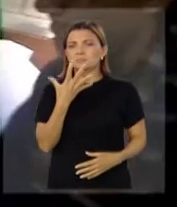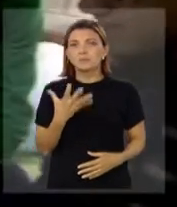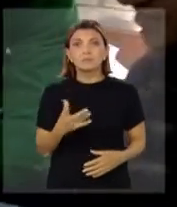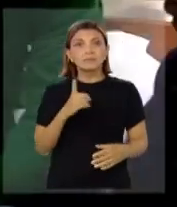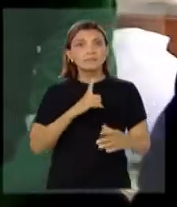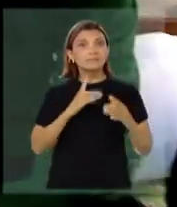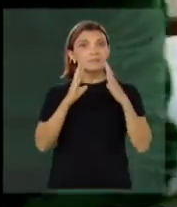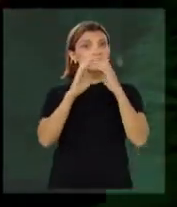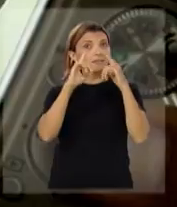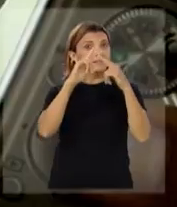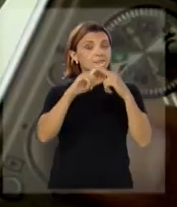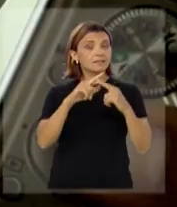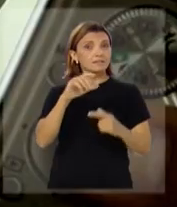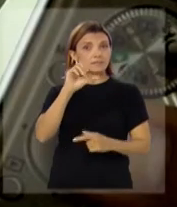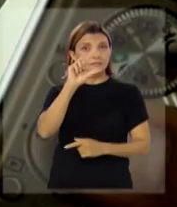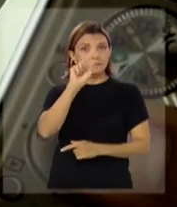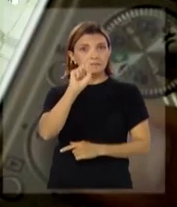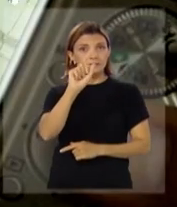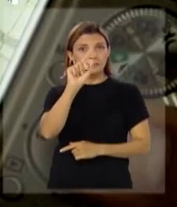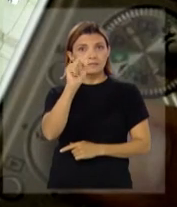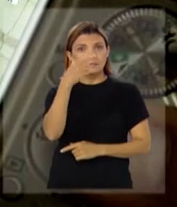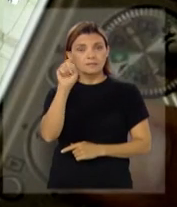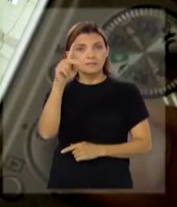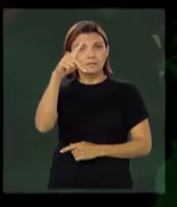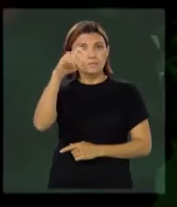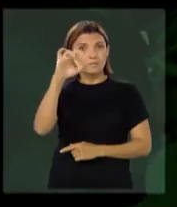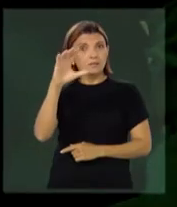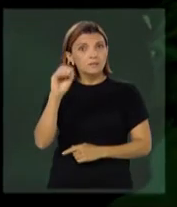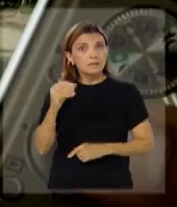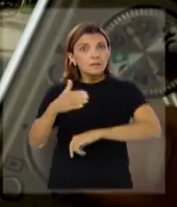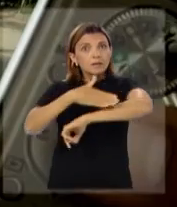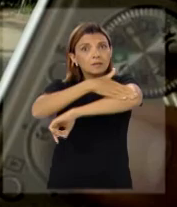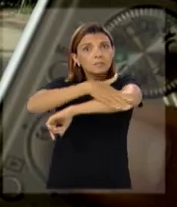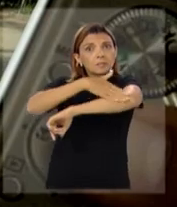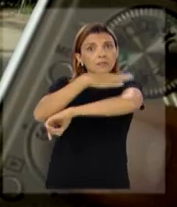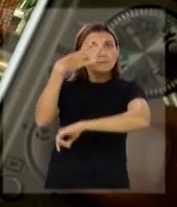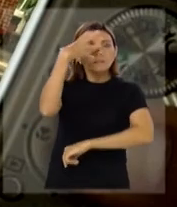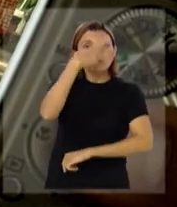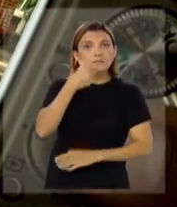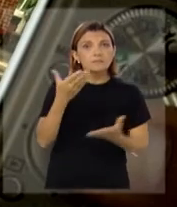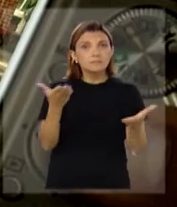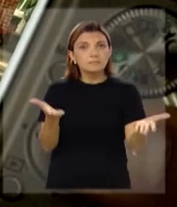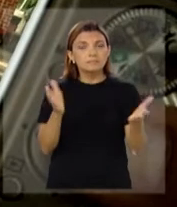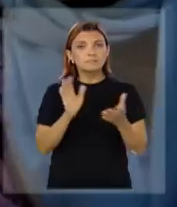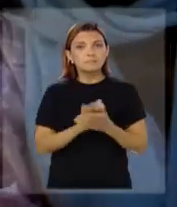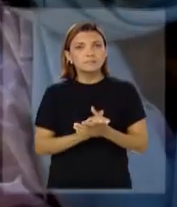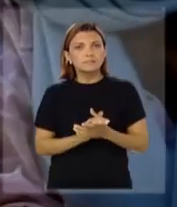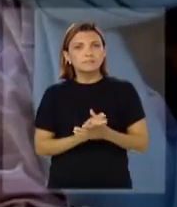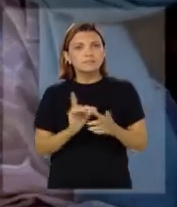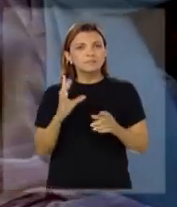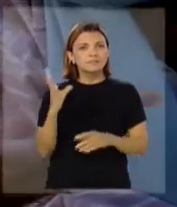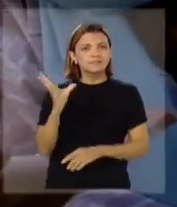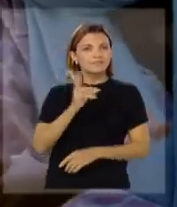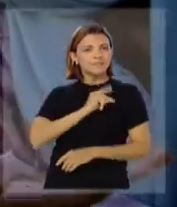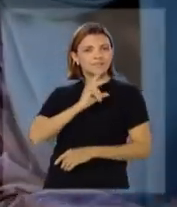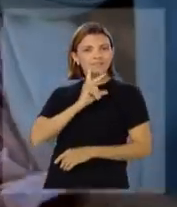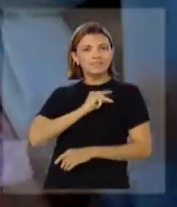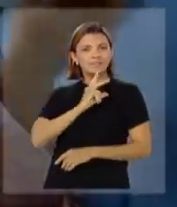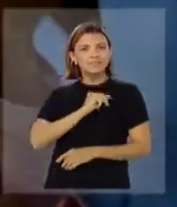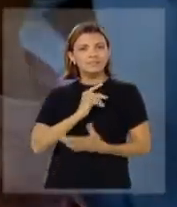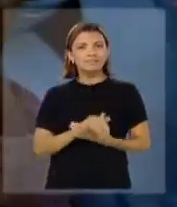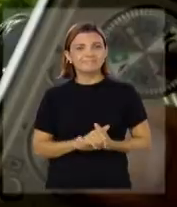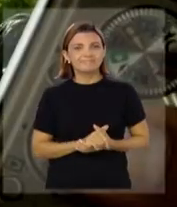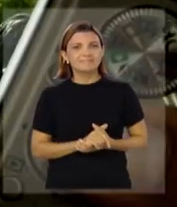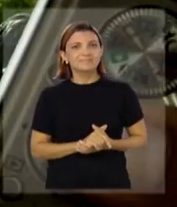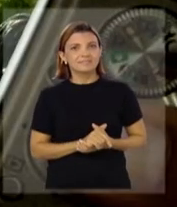boas. Gente, olha a Catedral de São Pedro. A Praça Tamandaré. Não, mas o melhor foi o Thiago perguntando quem era o cara da estátua.